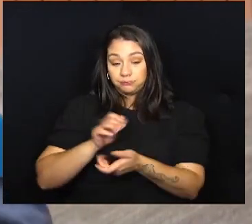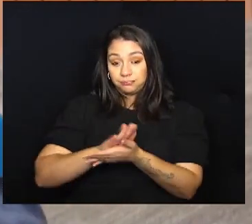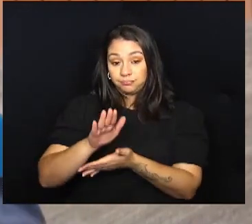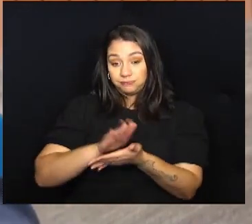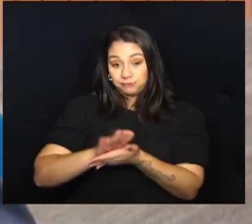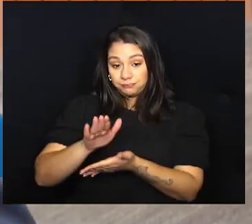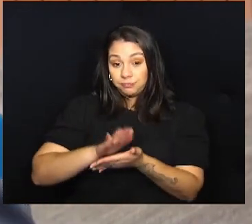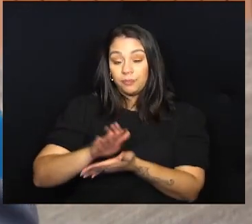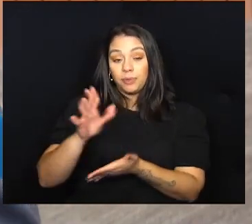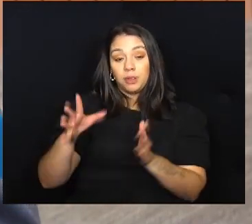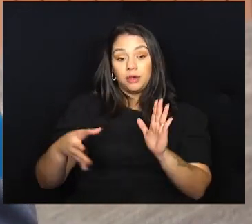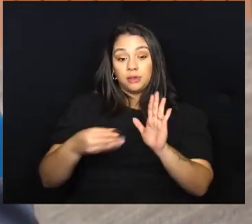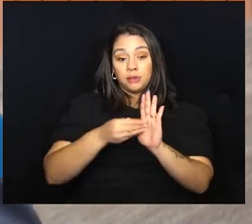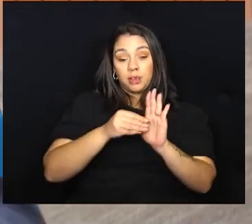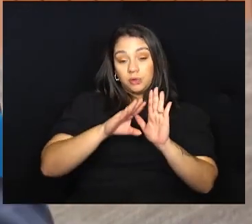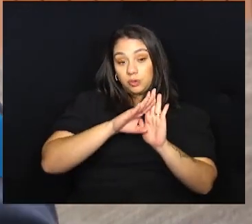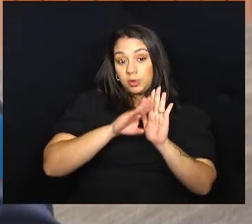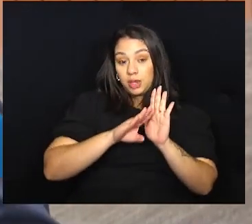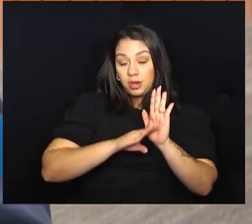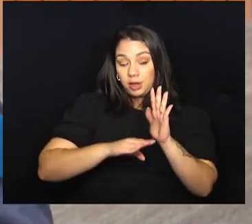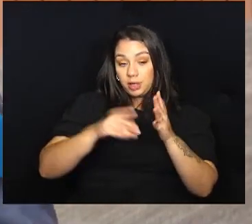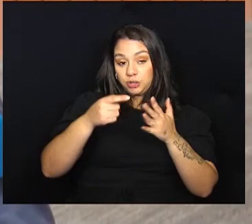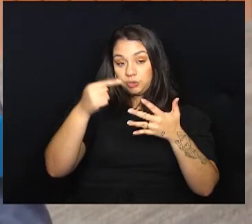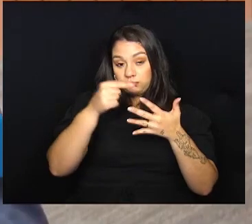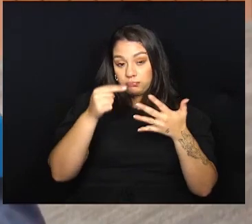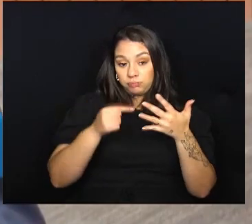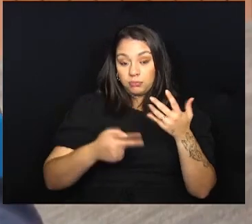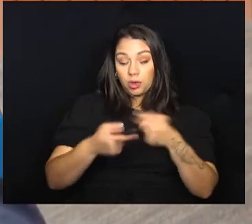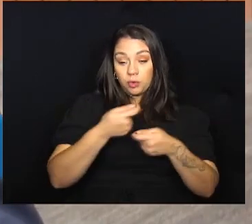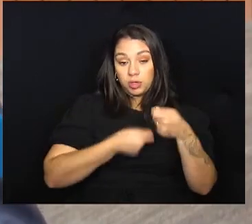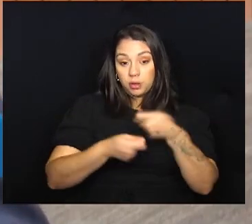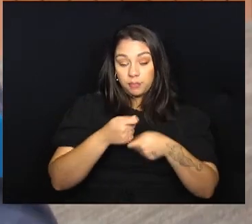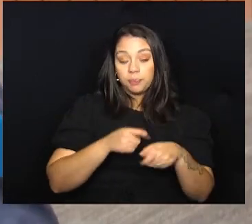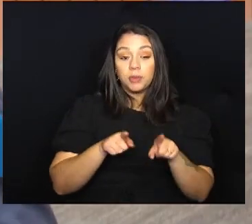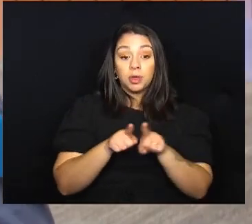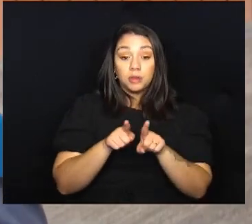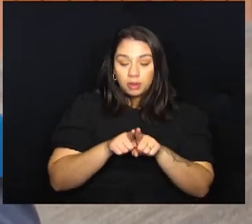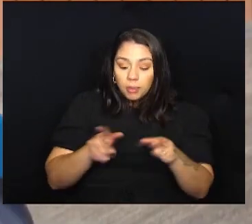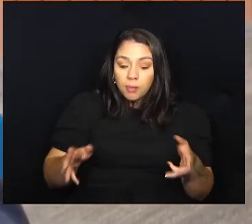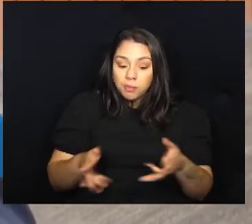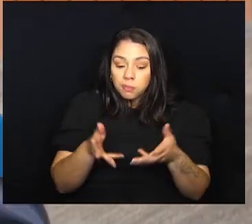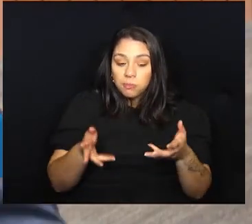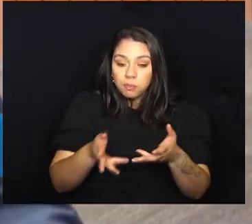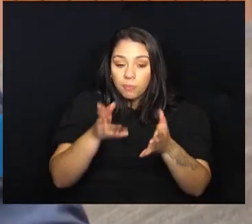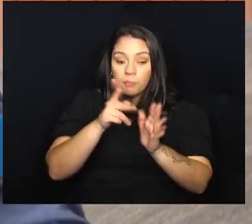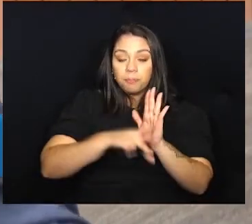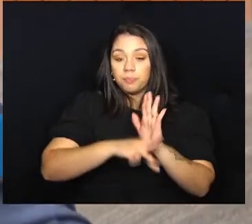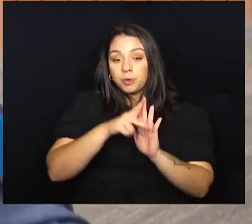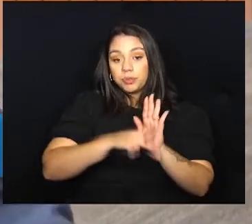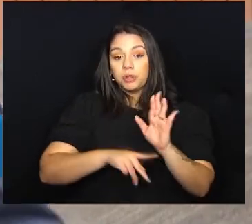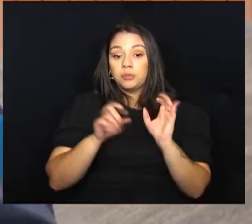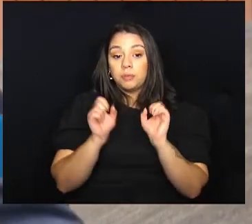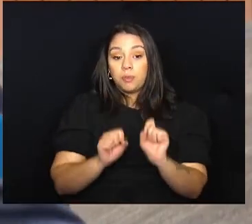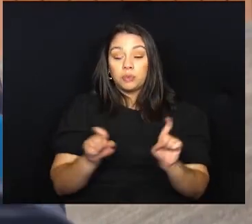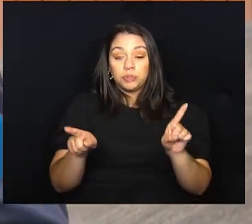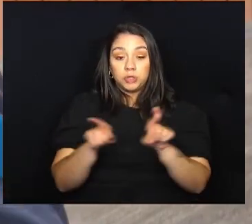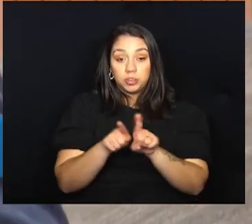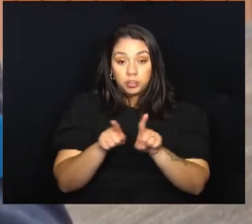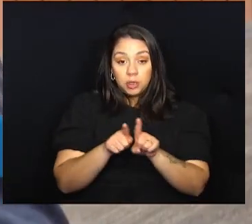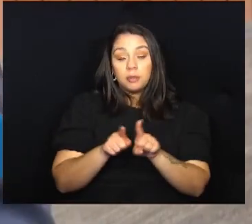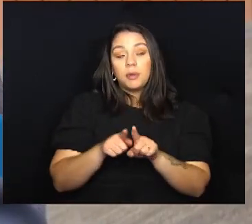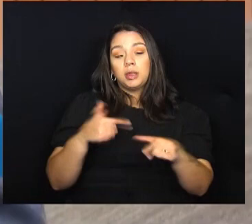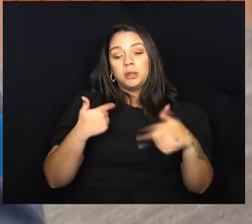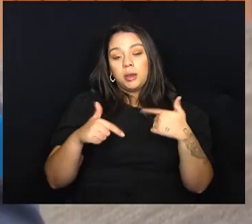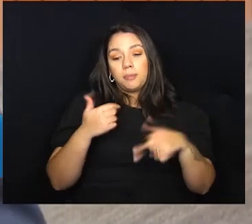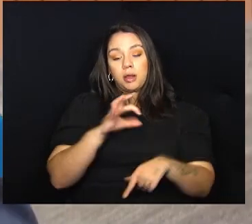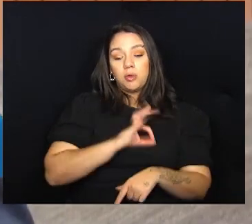das leis de diretrizes orçamentárias. Também fomentar projetos que possam gerar